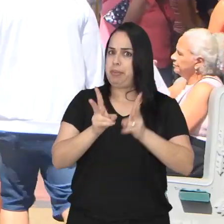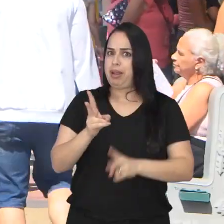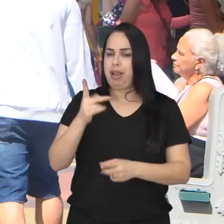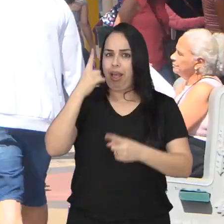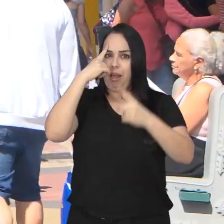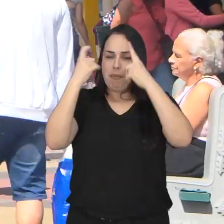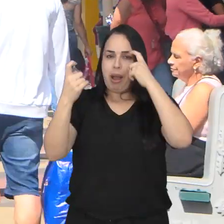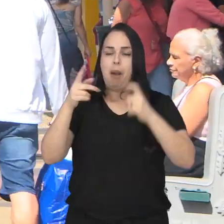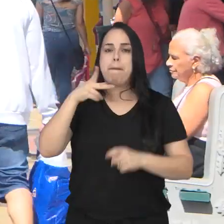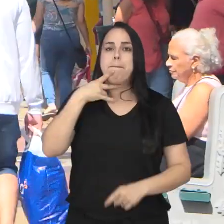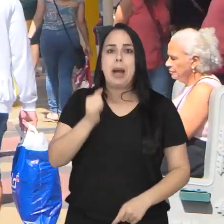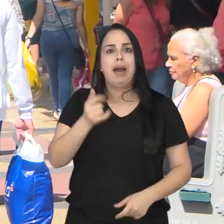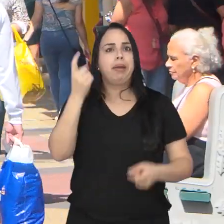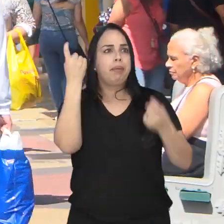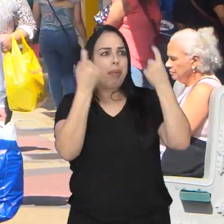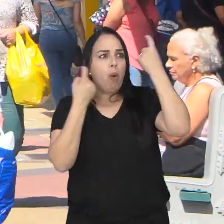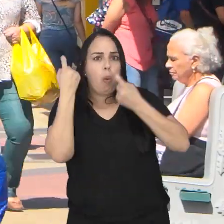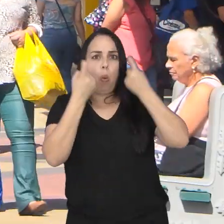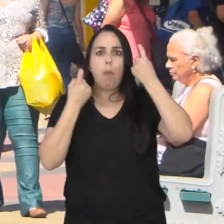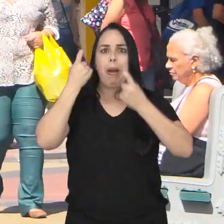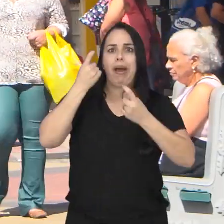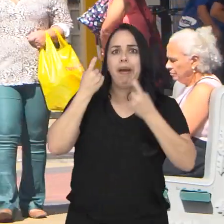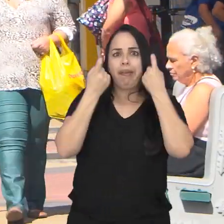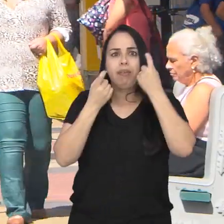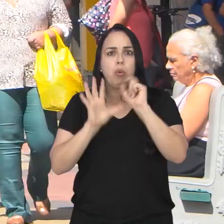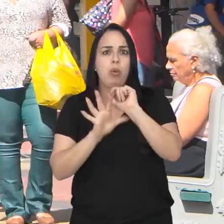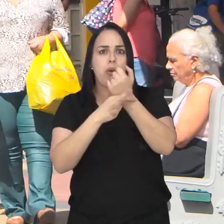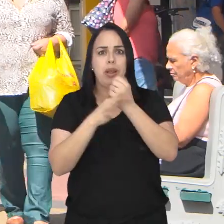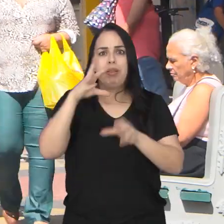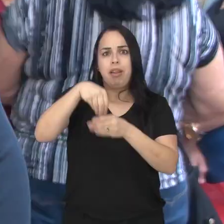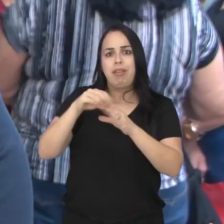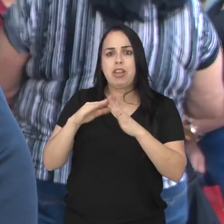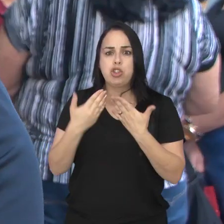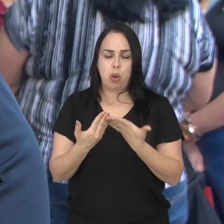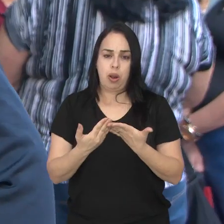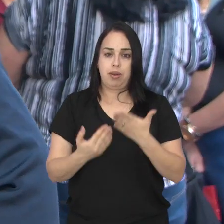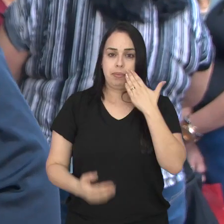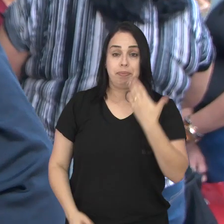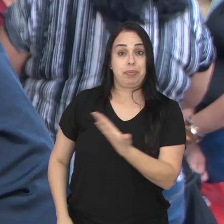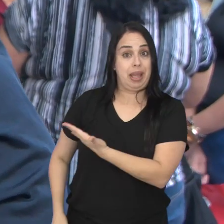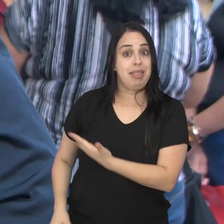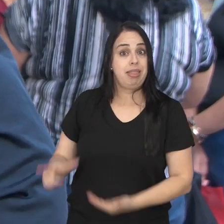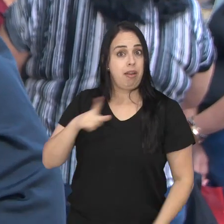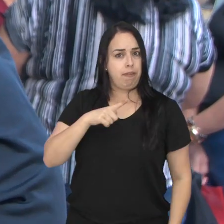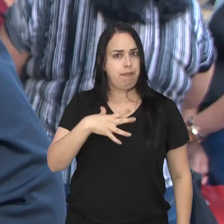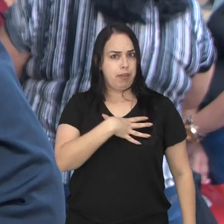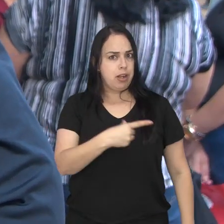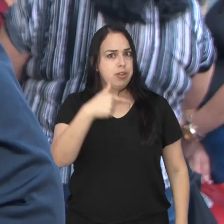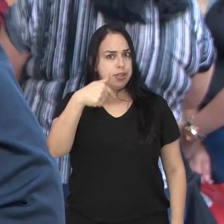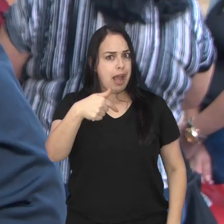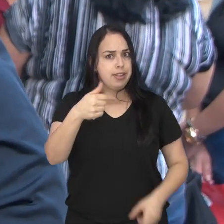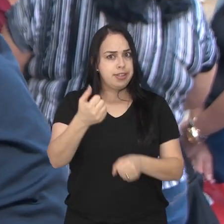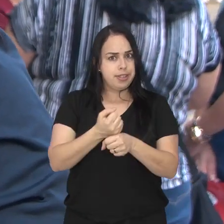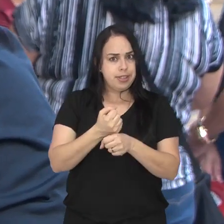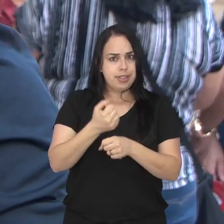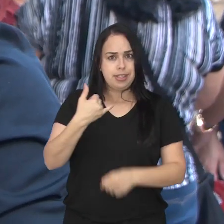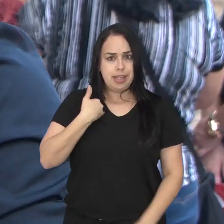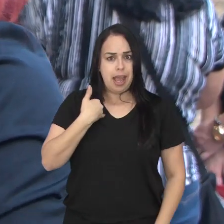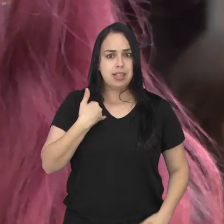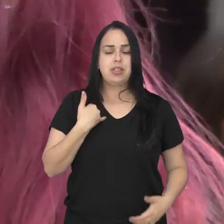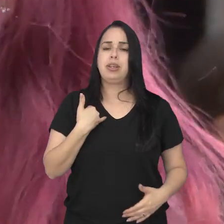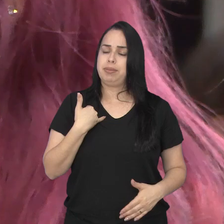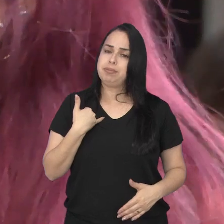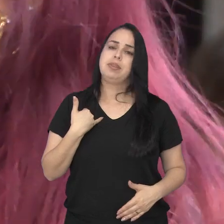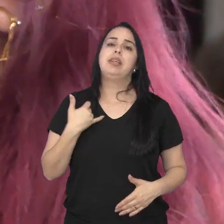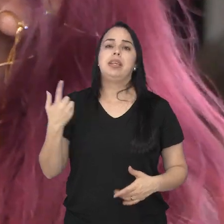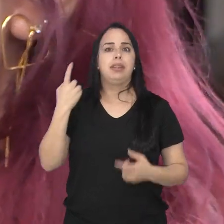os pais estão preocupados com a segurança dos filhos nas escolas a Beatriz tem um filho de 7 anos aluno da rede Municipal